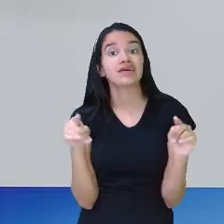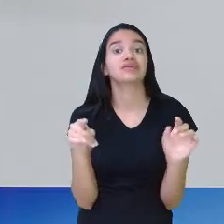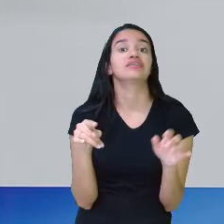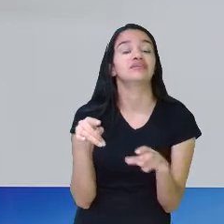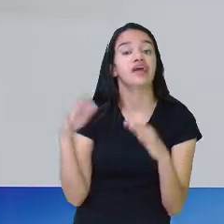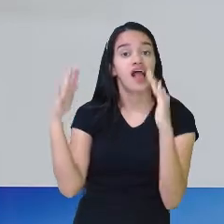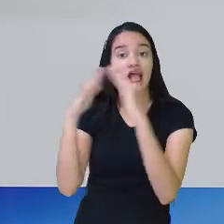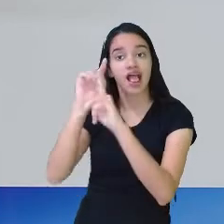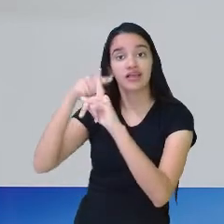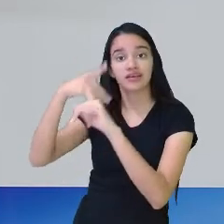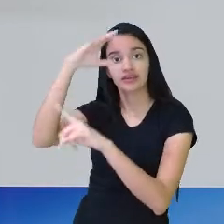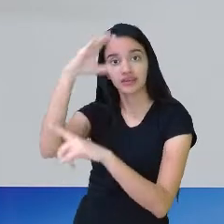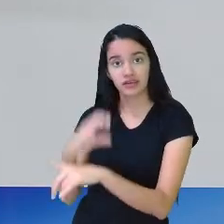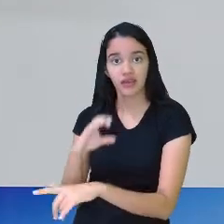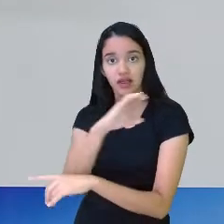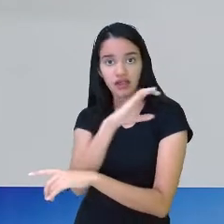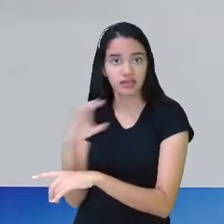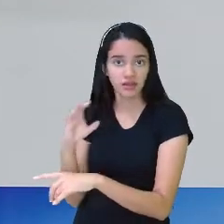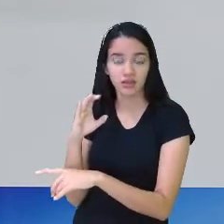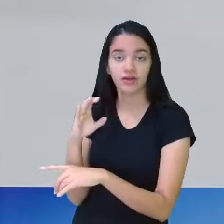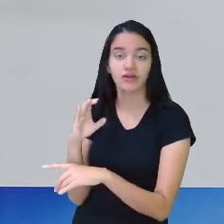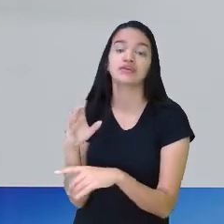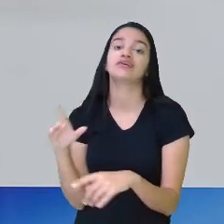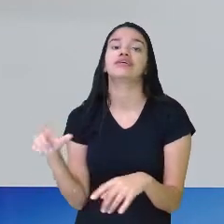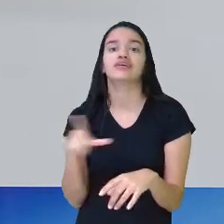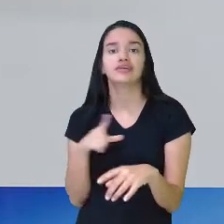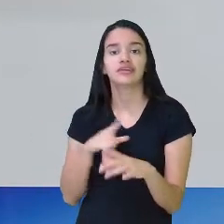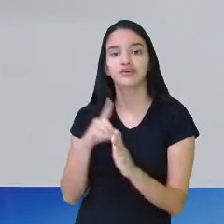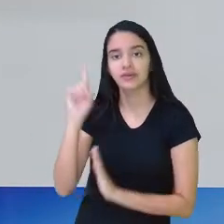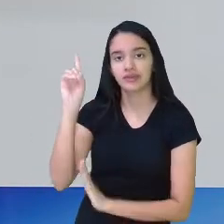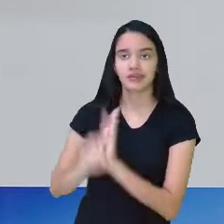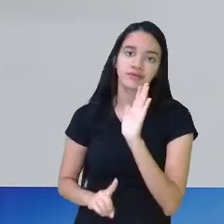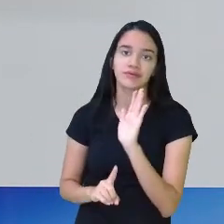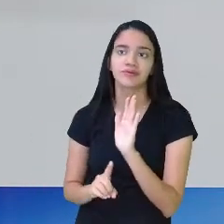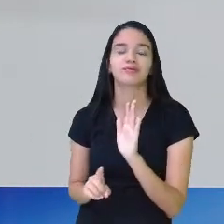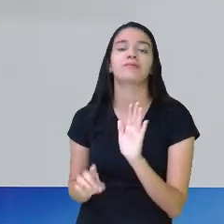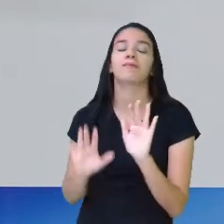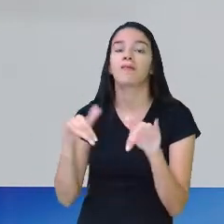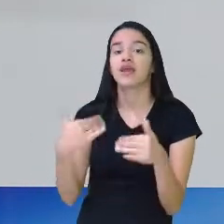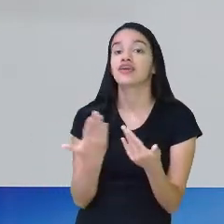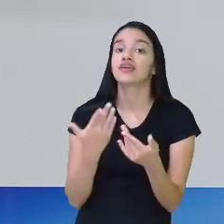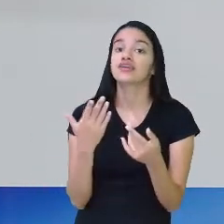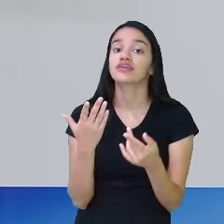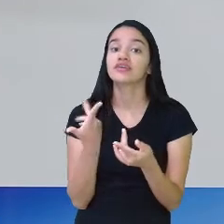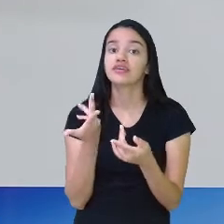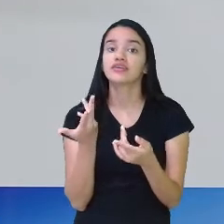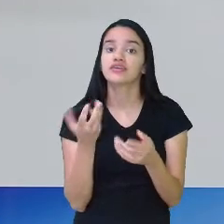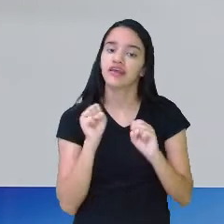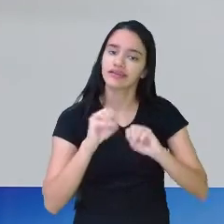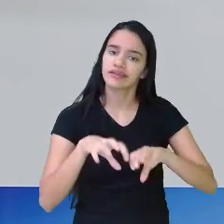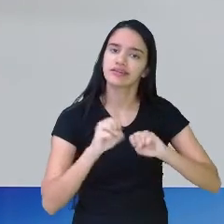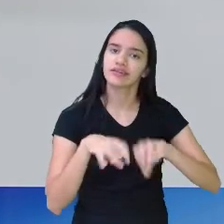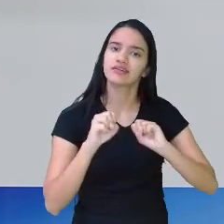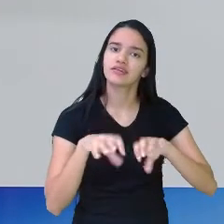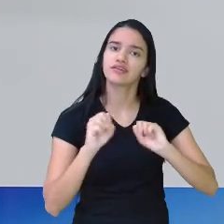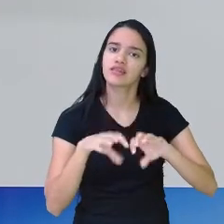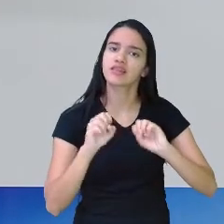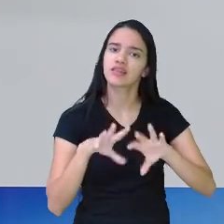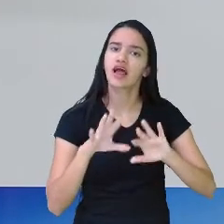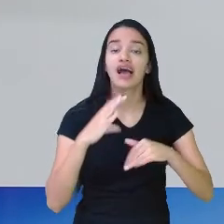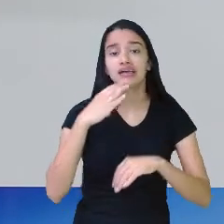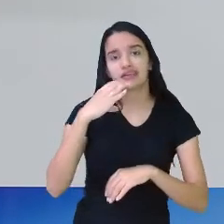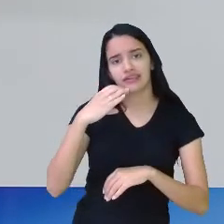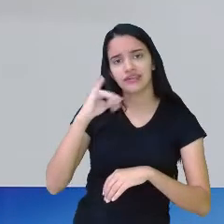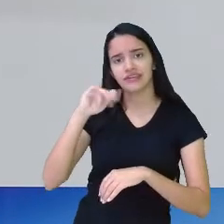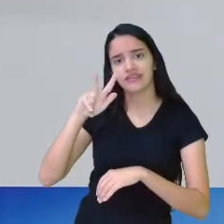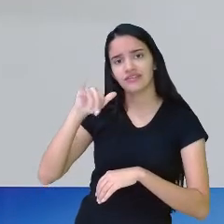de fazer missões, catequeses e civilizar essas pessoas. O que é esse civilizar